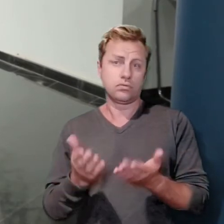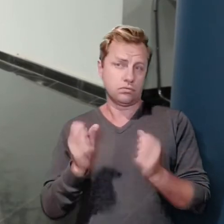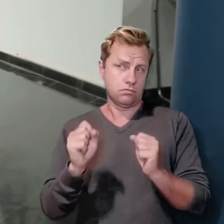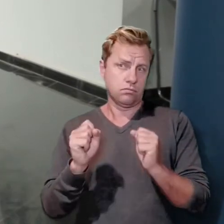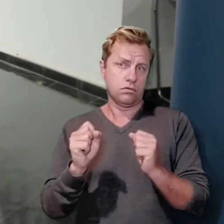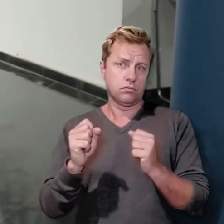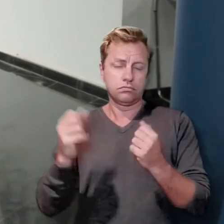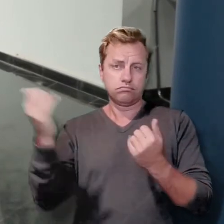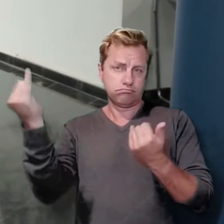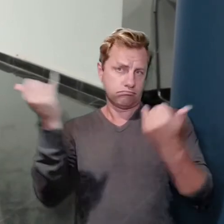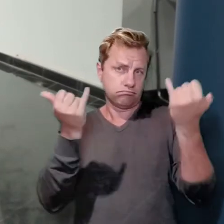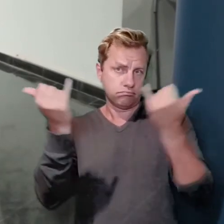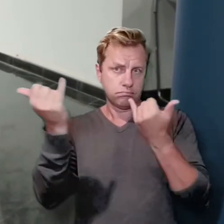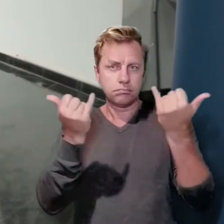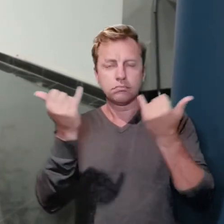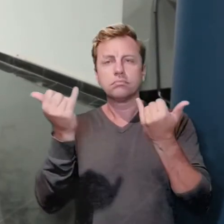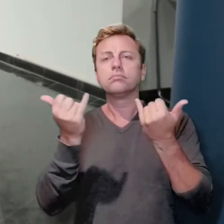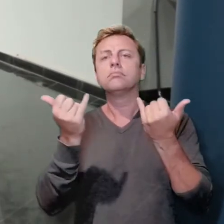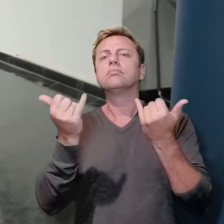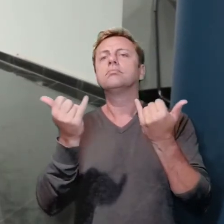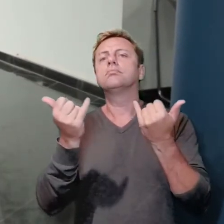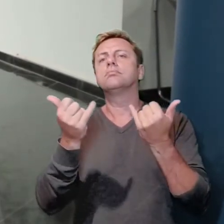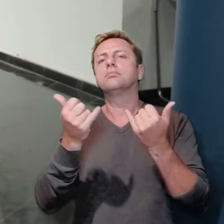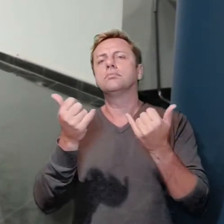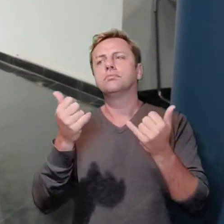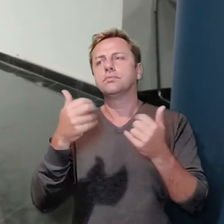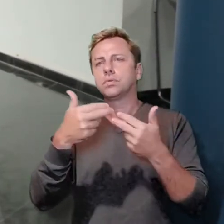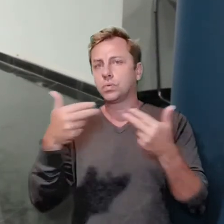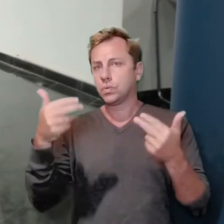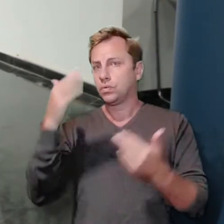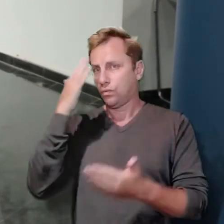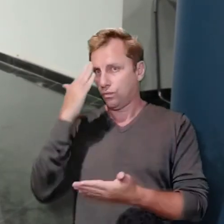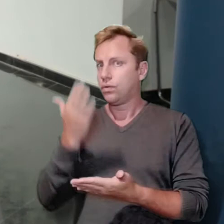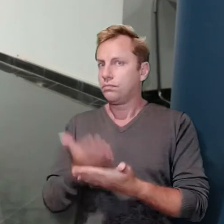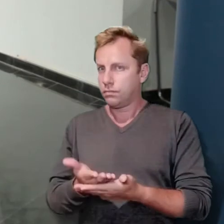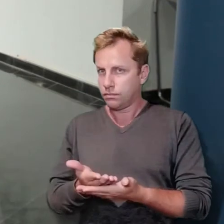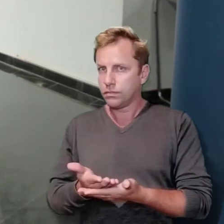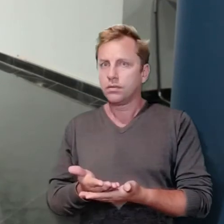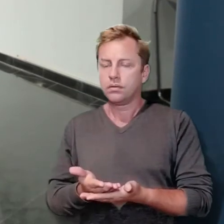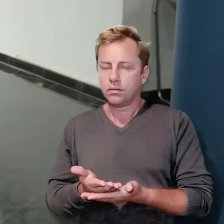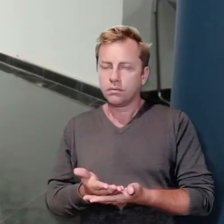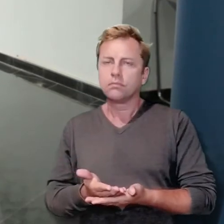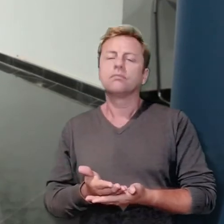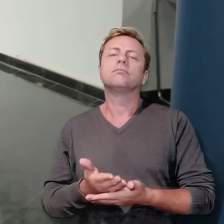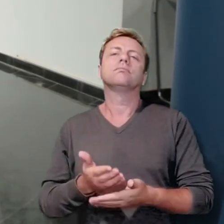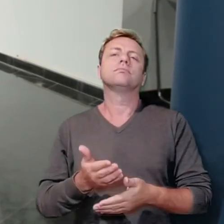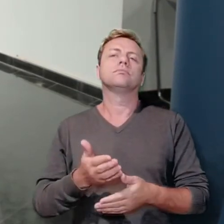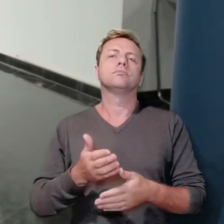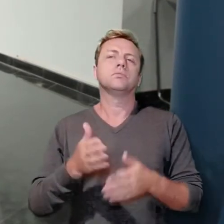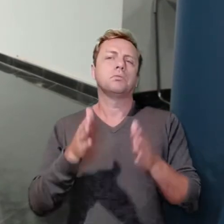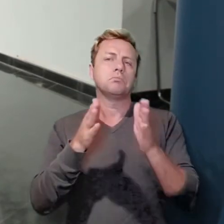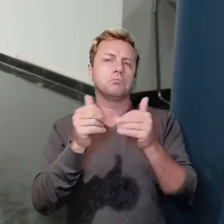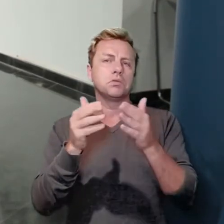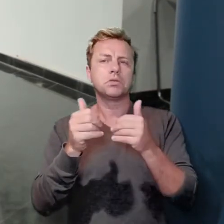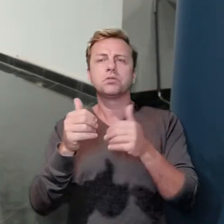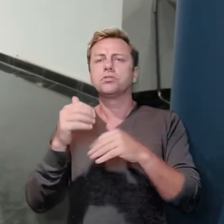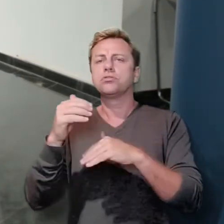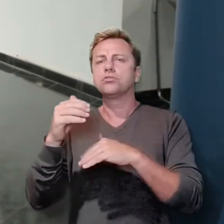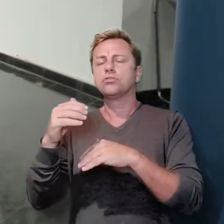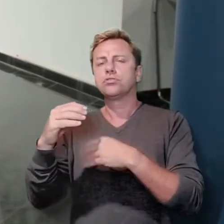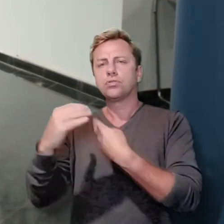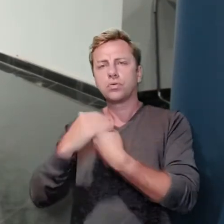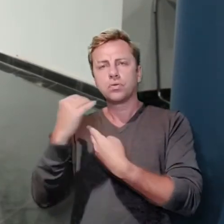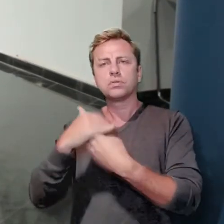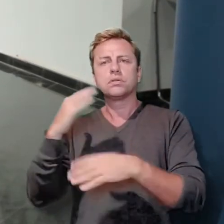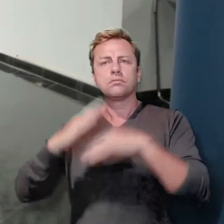se instruir através de algumas fontes de informação mais confiáveis, pedir aconselhamento